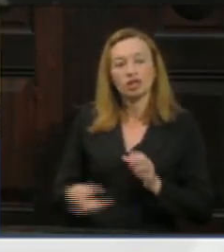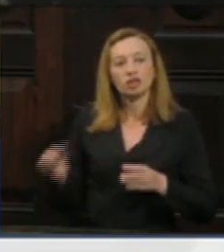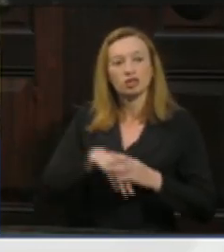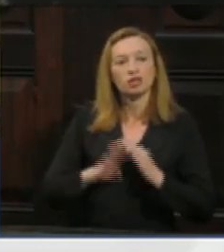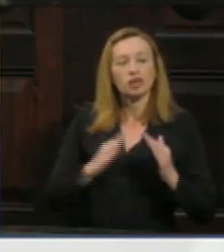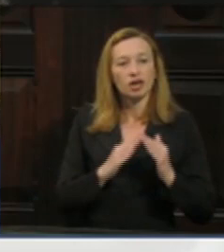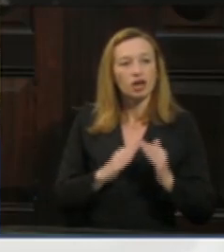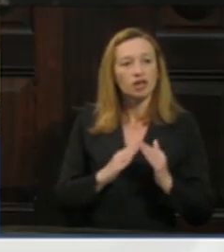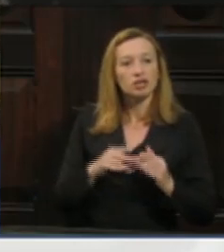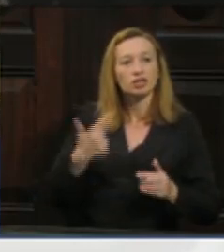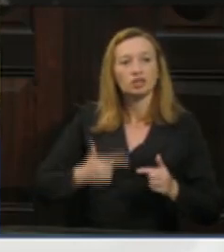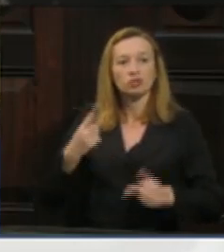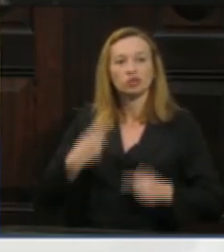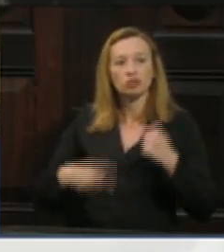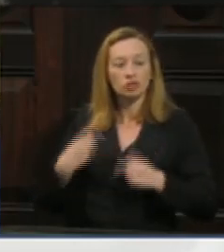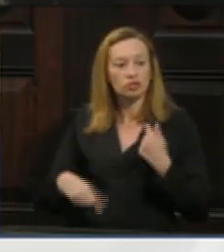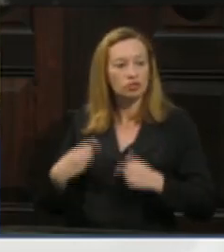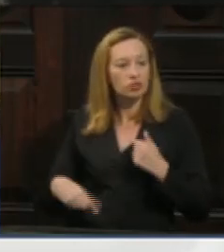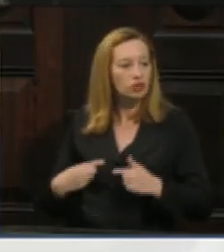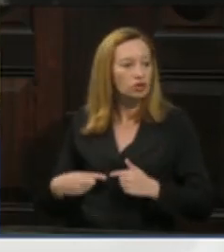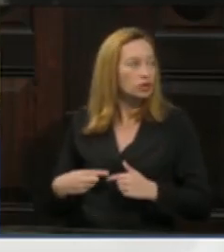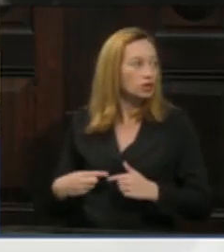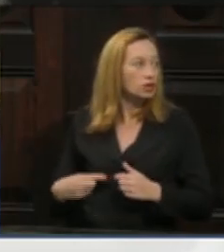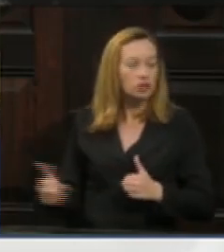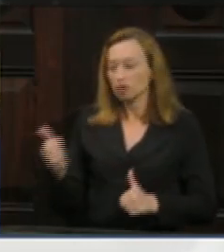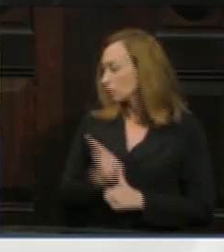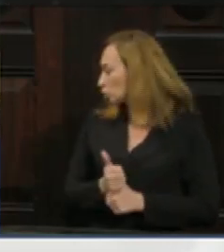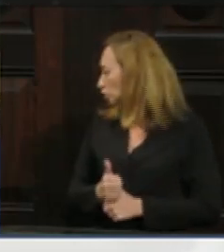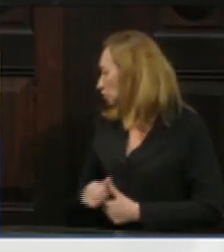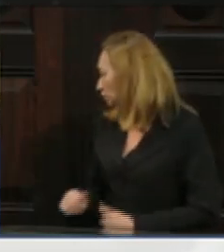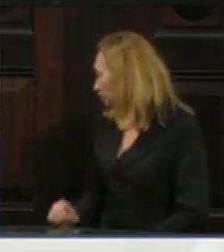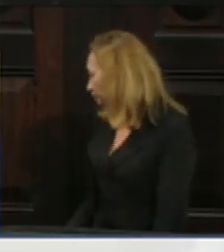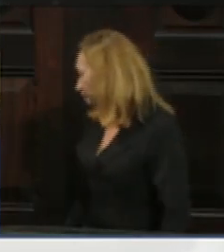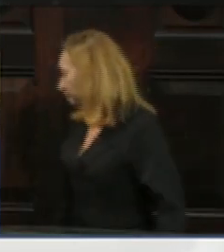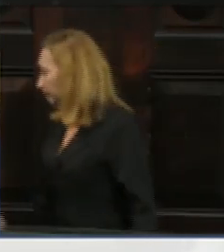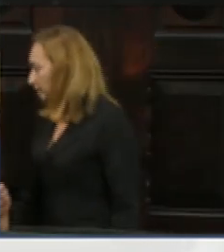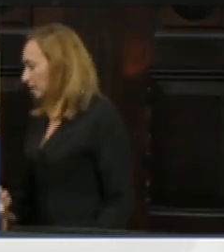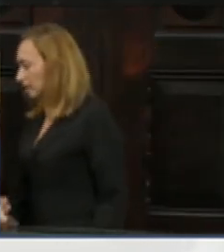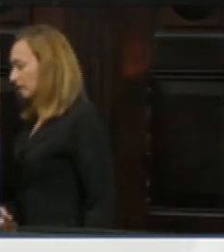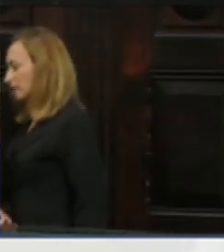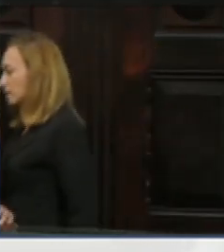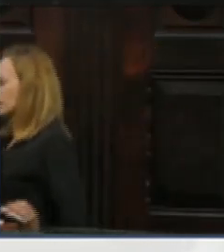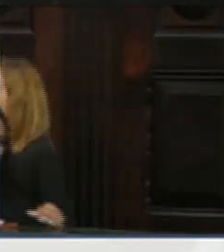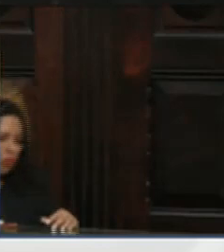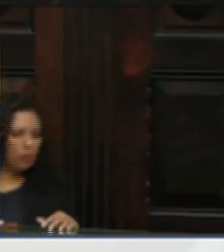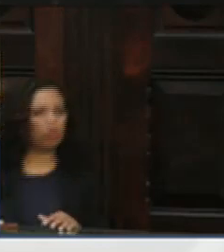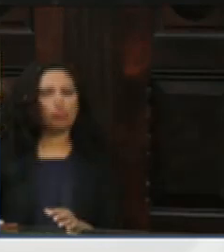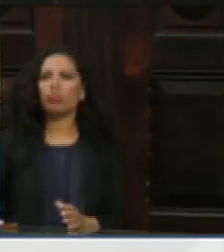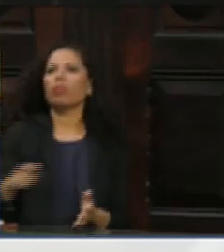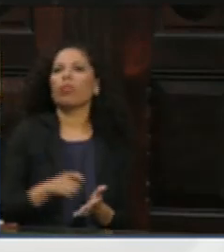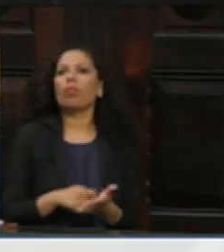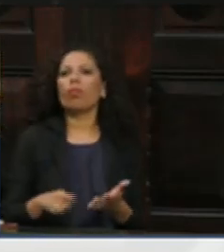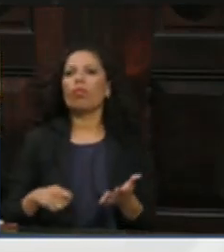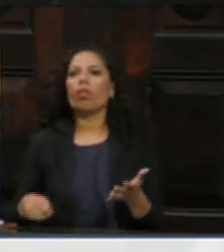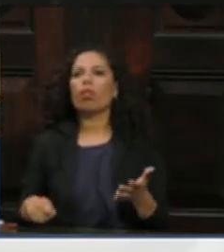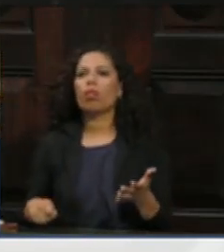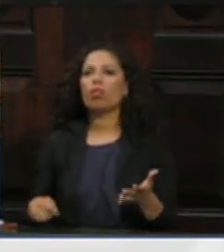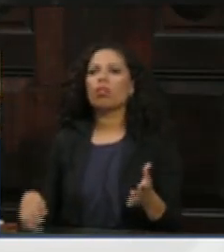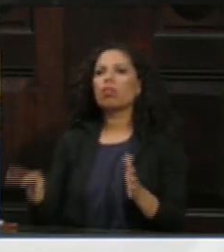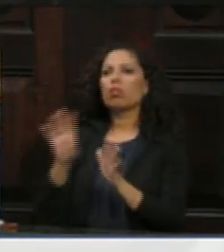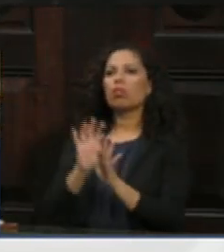Cultural e Material do Estado do Rio de Janeiro, no âmbito da Assembleia Legislativa do Estado do Rio de Janeiro. Parecer da mesa diretora favorável, relator deputado